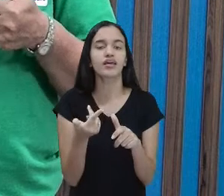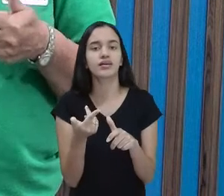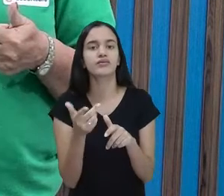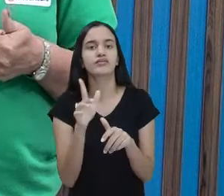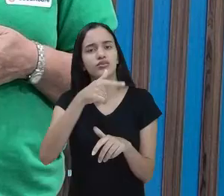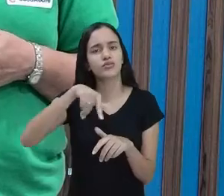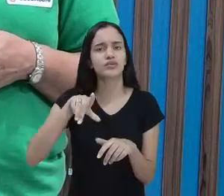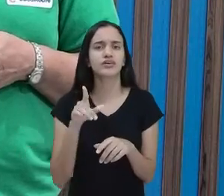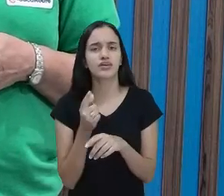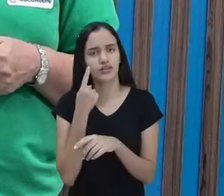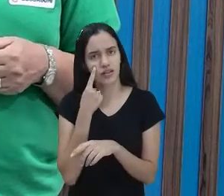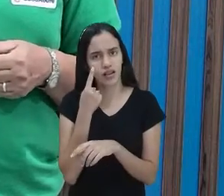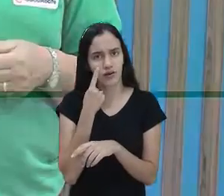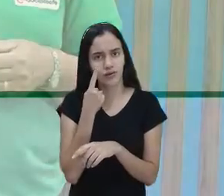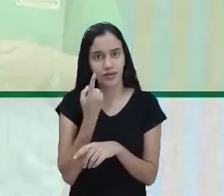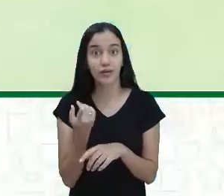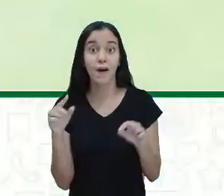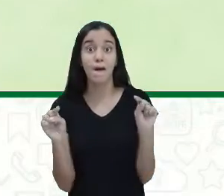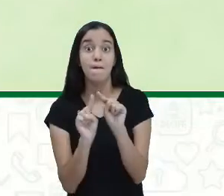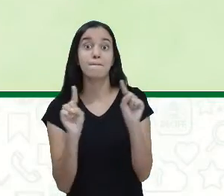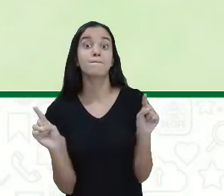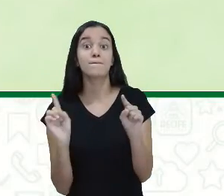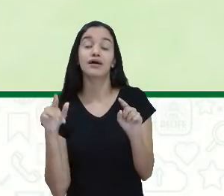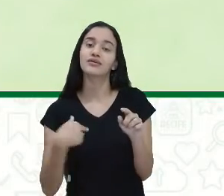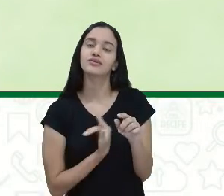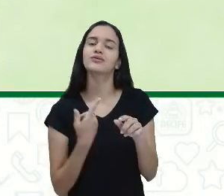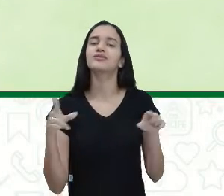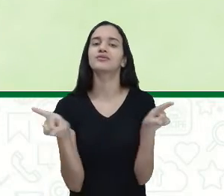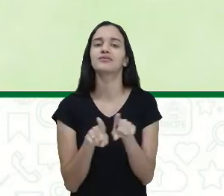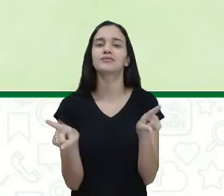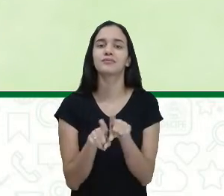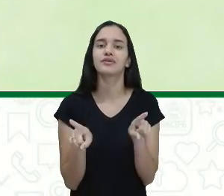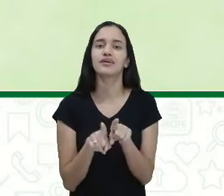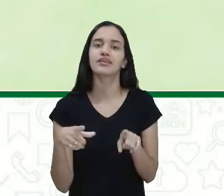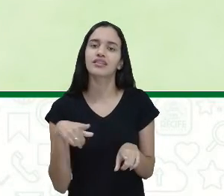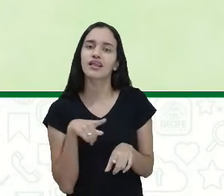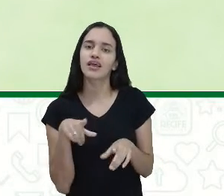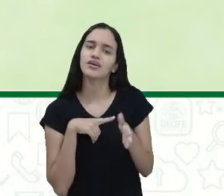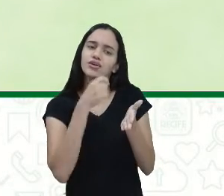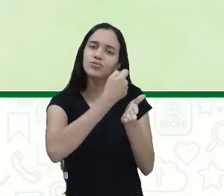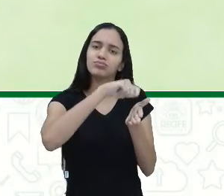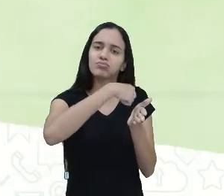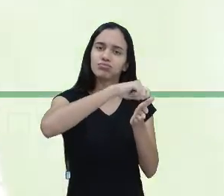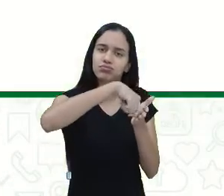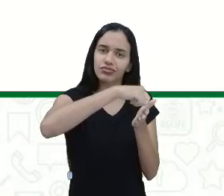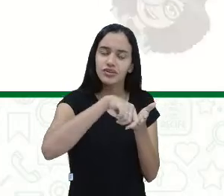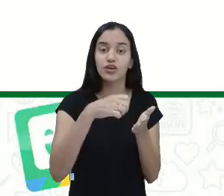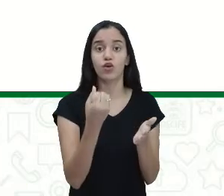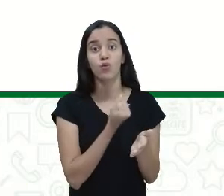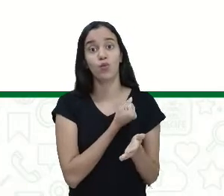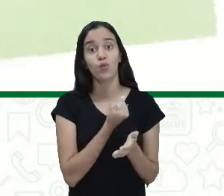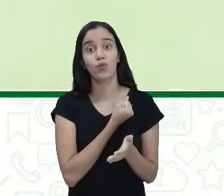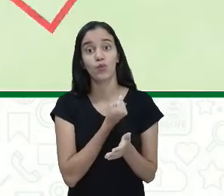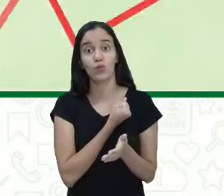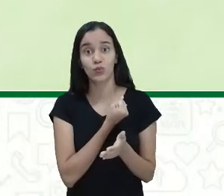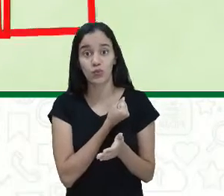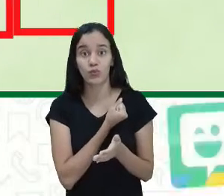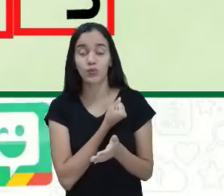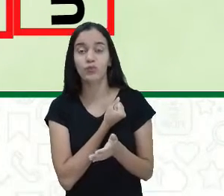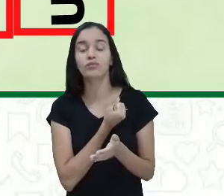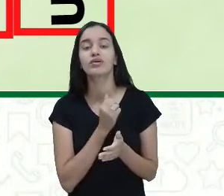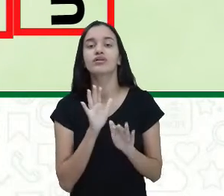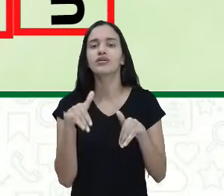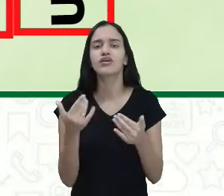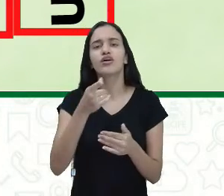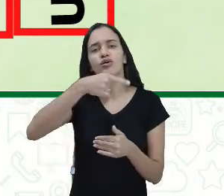Que você está aí vendo. Mas a gente também tem uma forma de escrever o número, né?